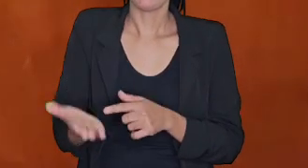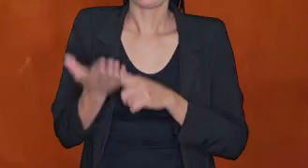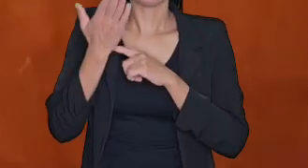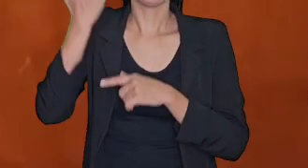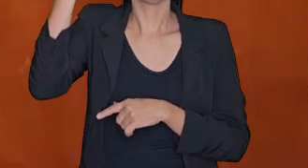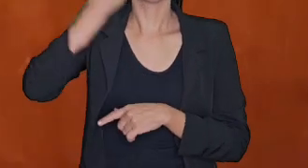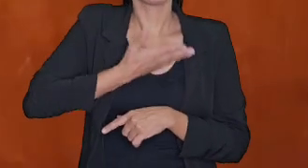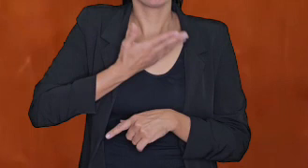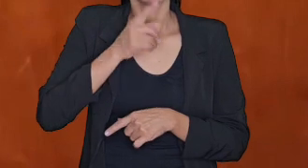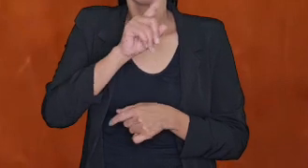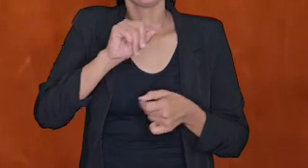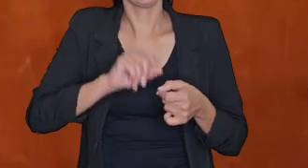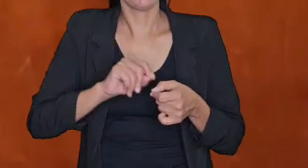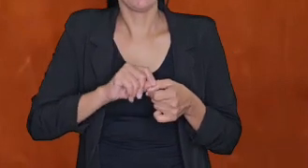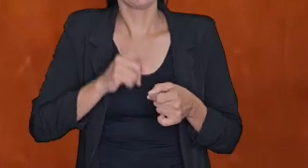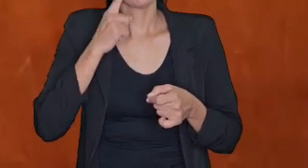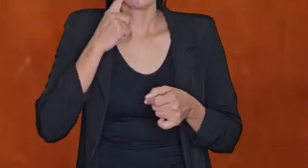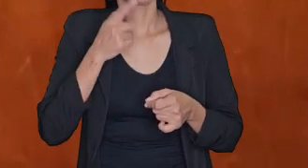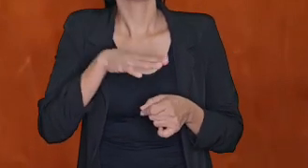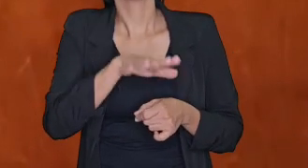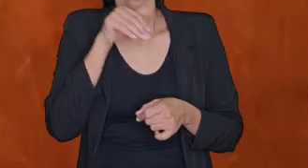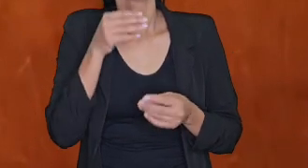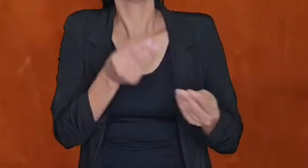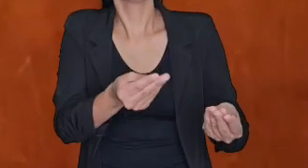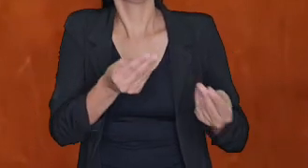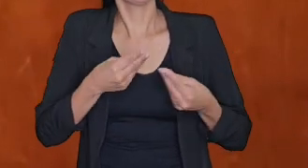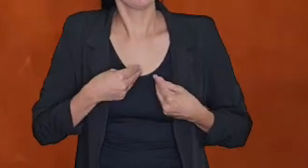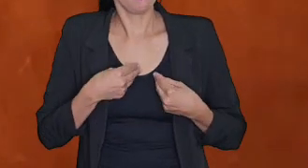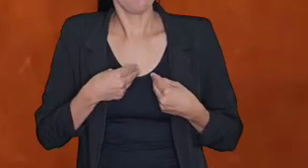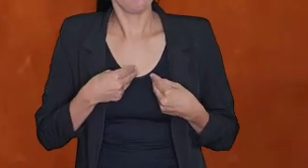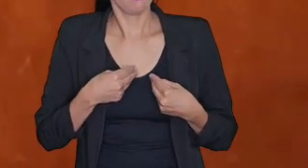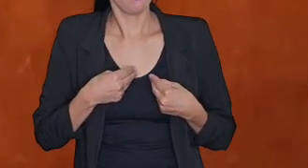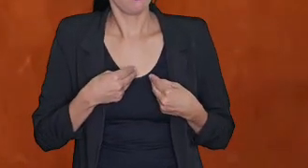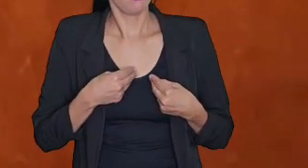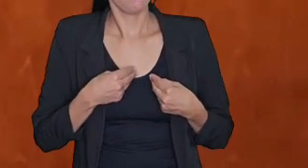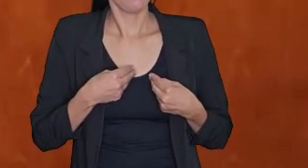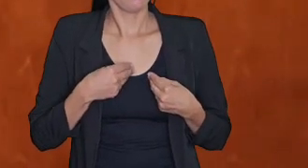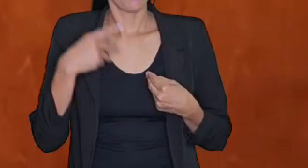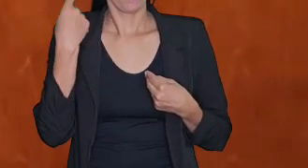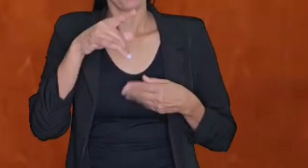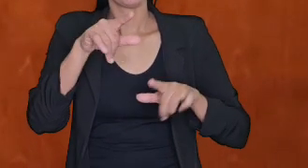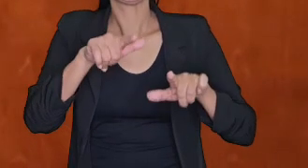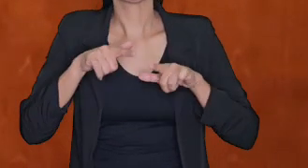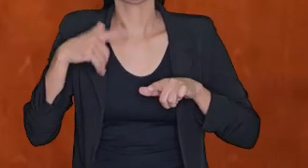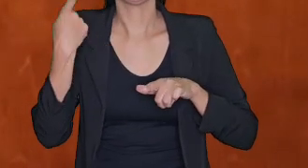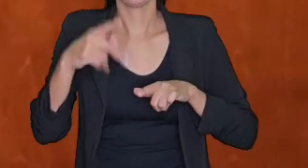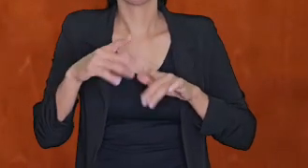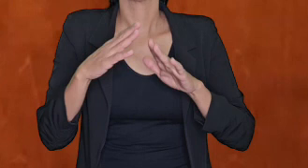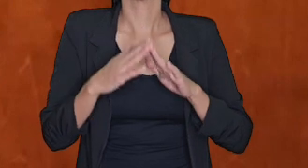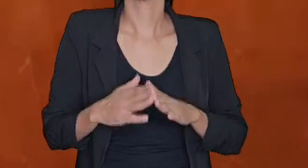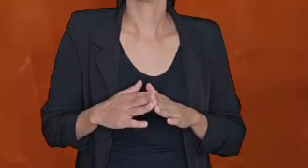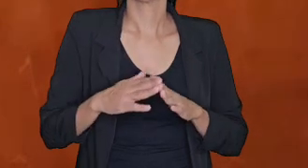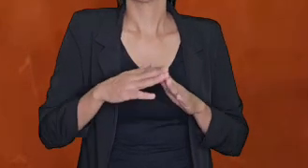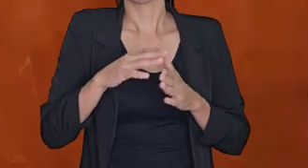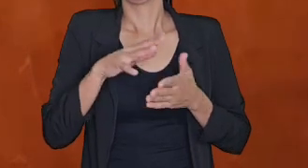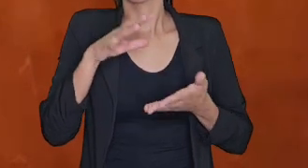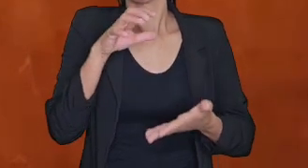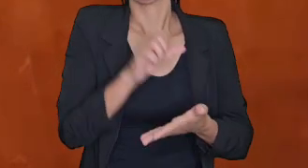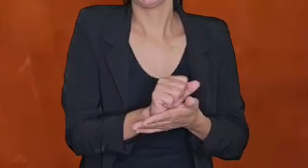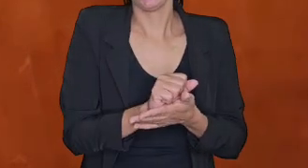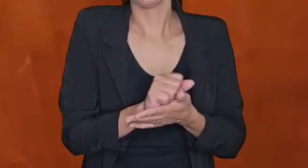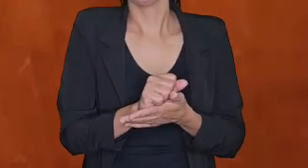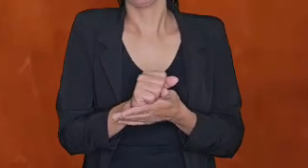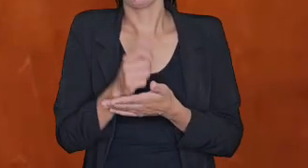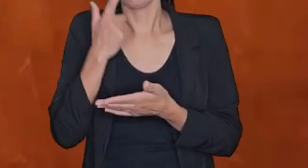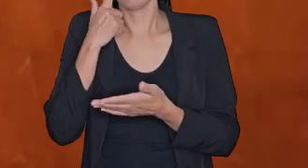ofícios e mais ofícios, para demonstrar a prática daquele ato. Oh, me vê aí me vê o traslado, uma